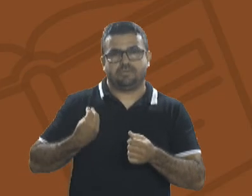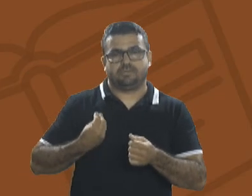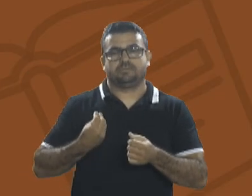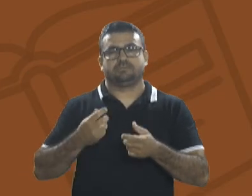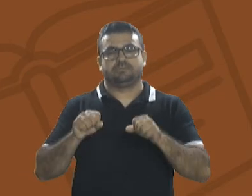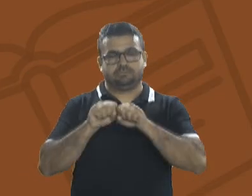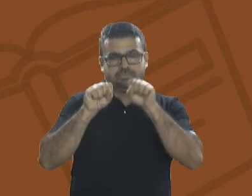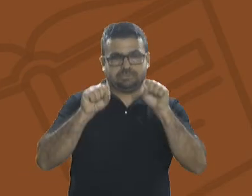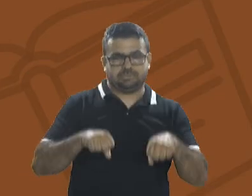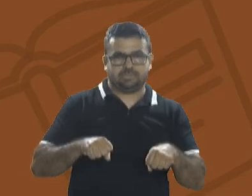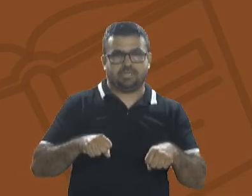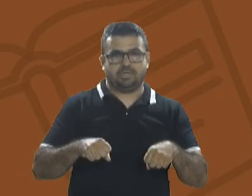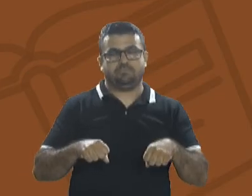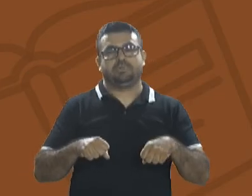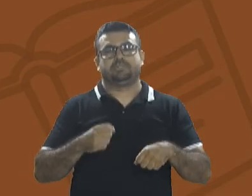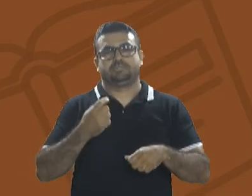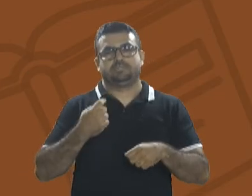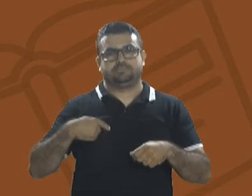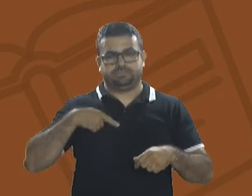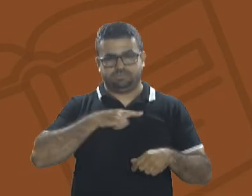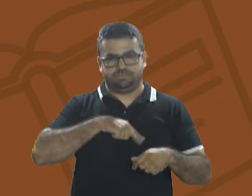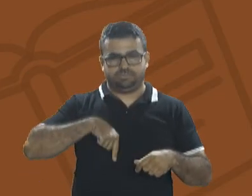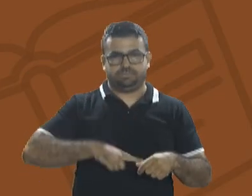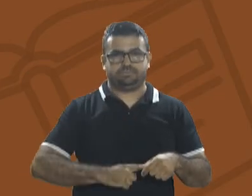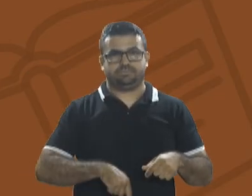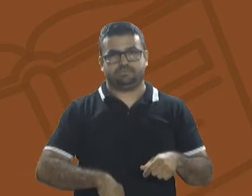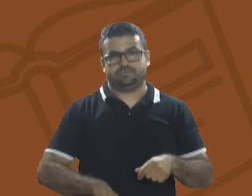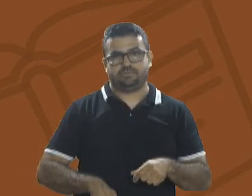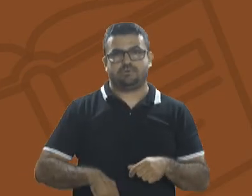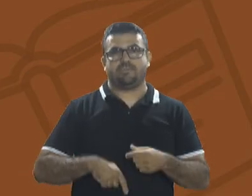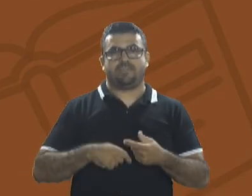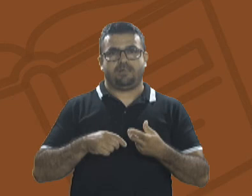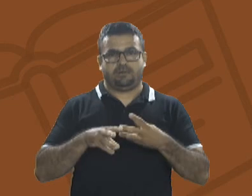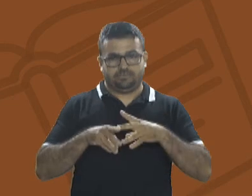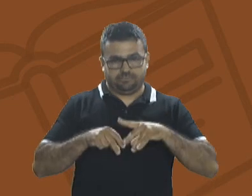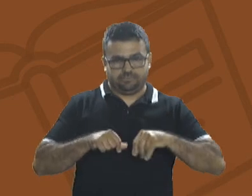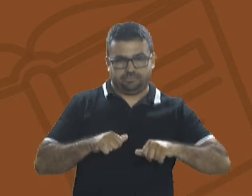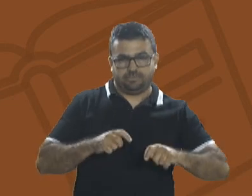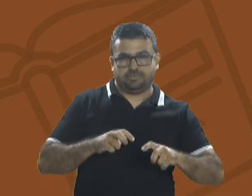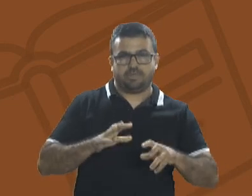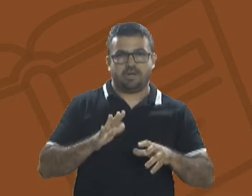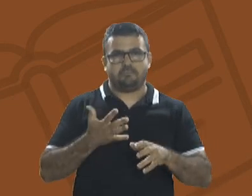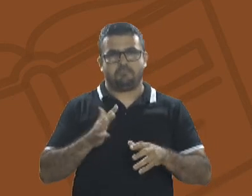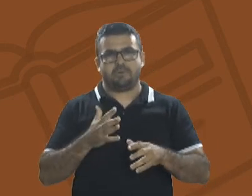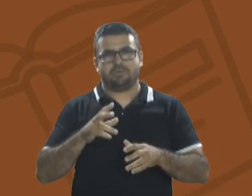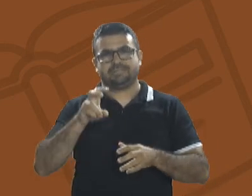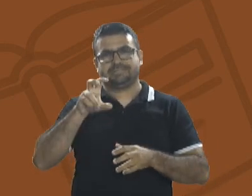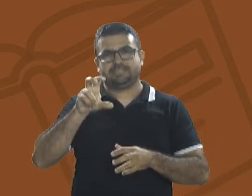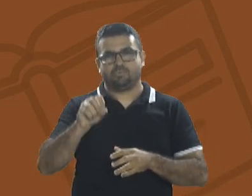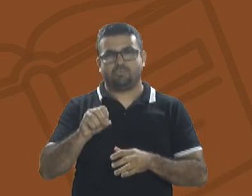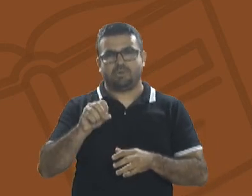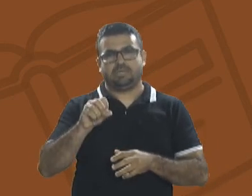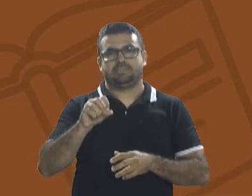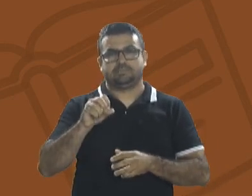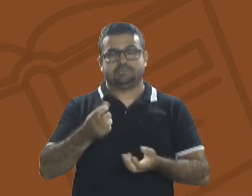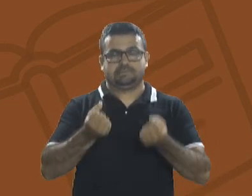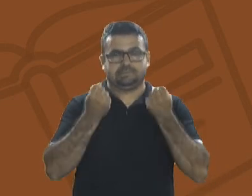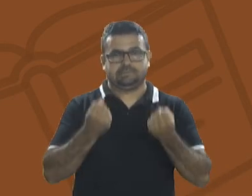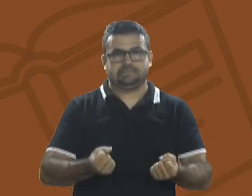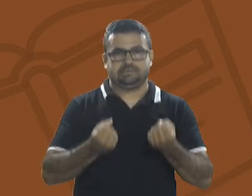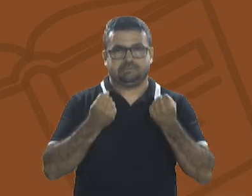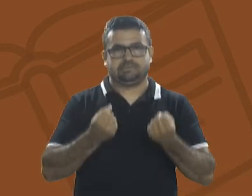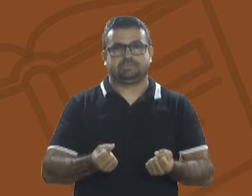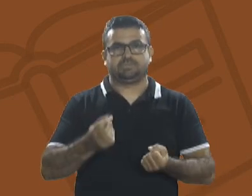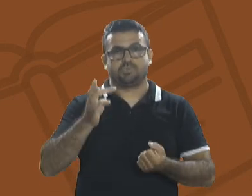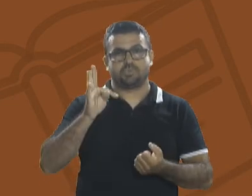processar aproximadamente 50 toneladas de alimento. Então, vamos escolher direitinho esse alimento que a gente está comendo, né? Para